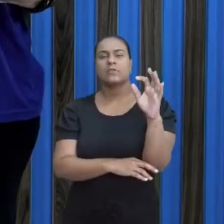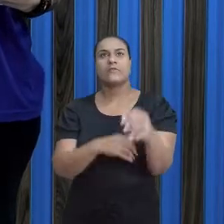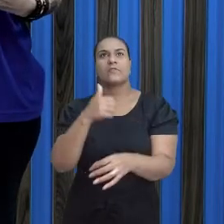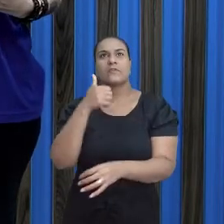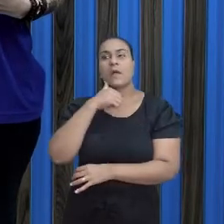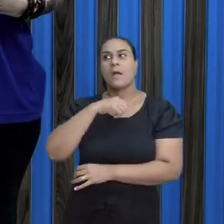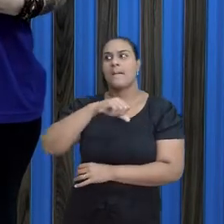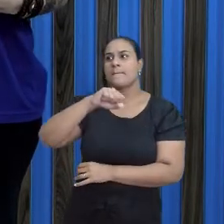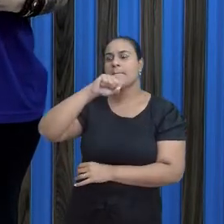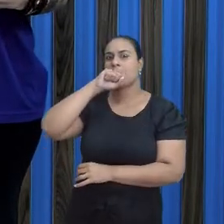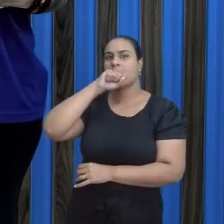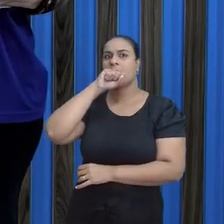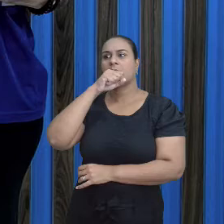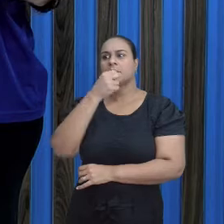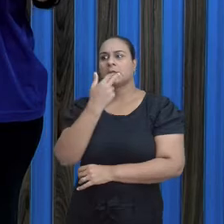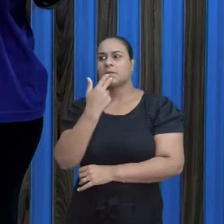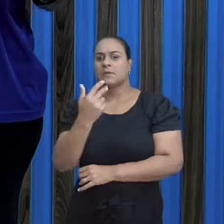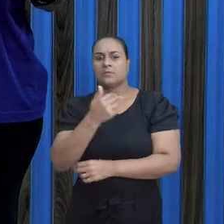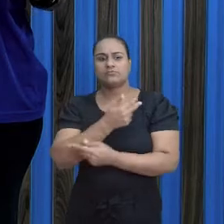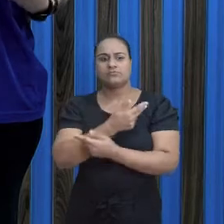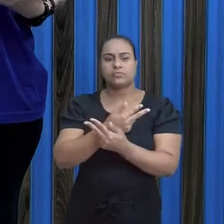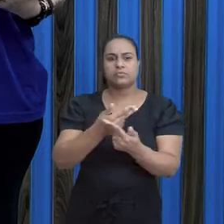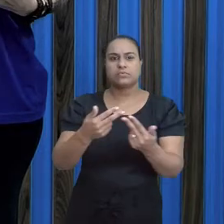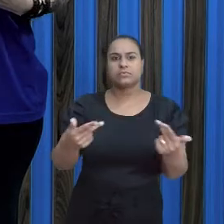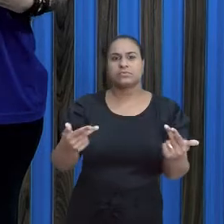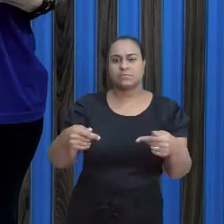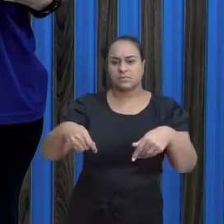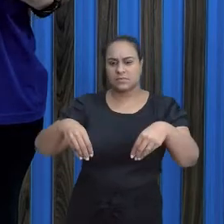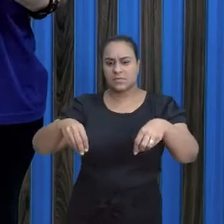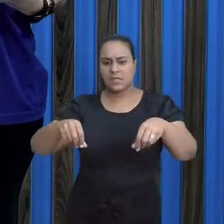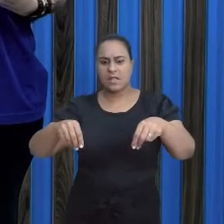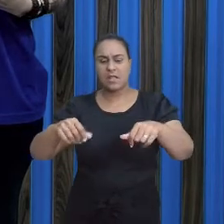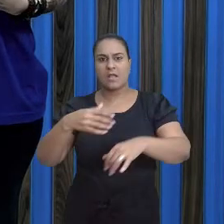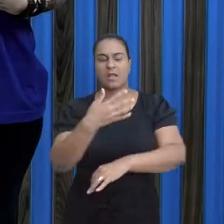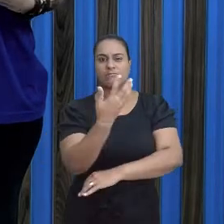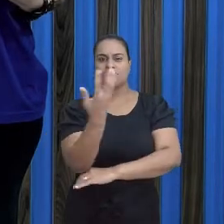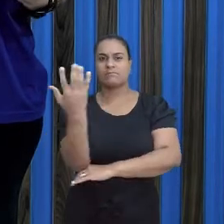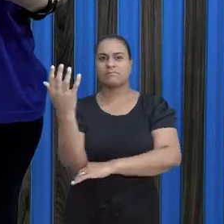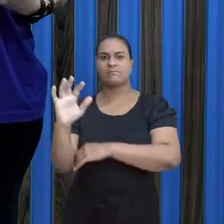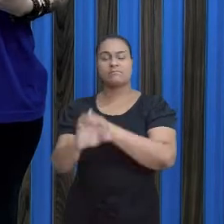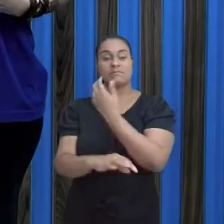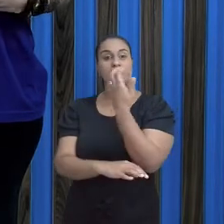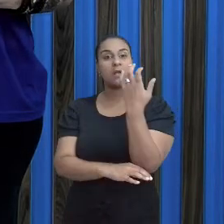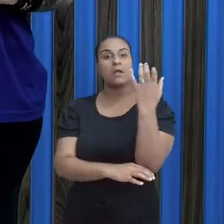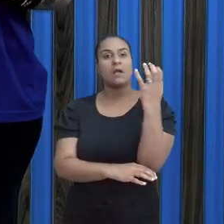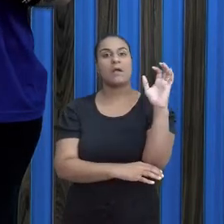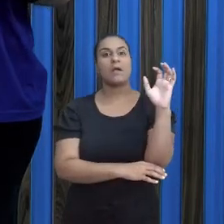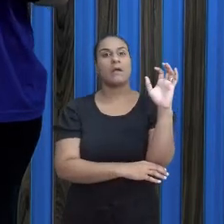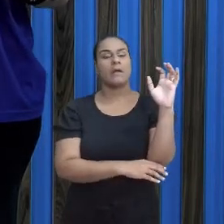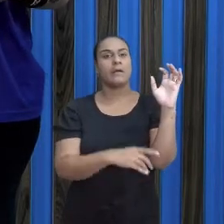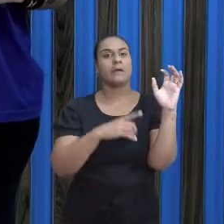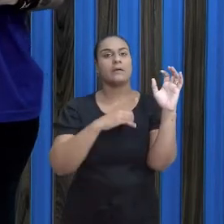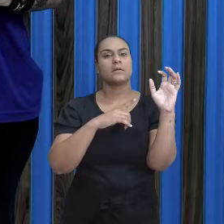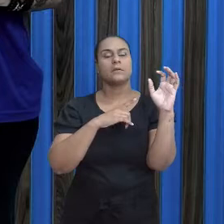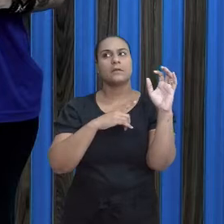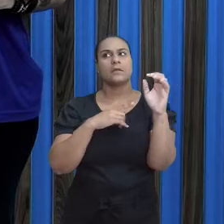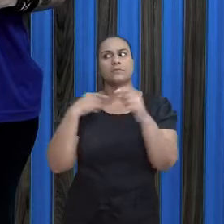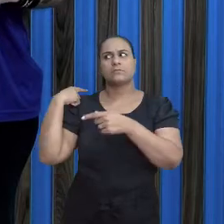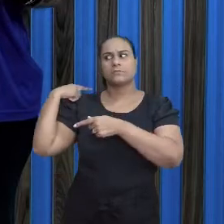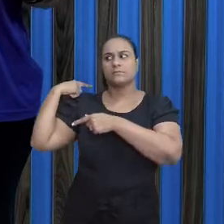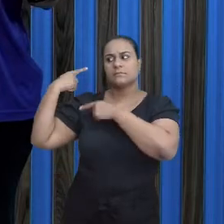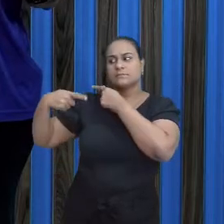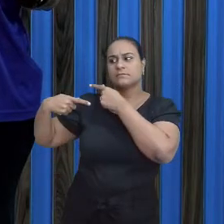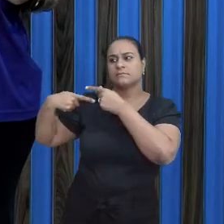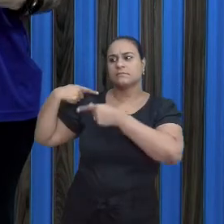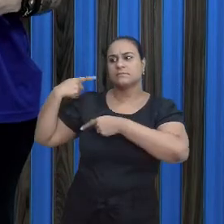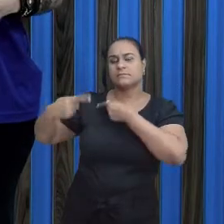que nutre, essa terra, né, essa natureza da qual vem dos antepassados,